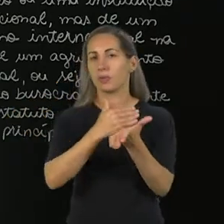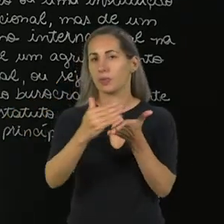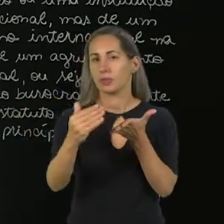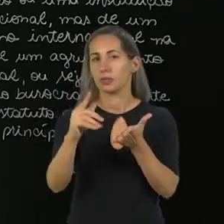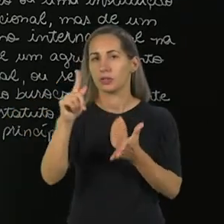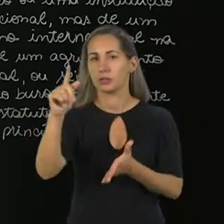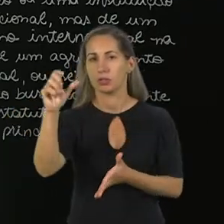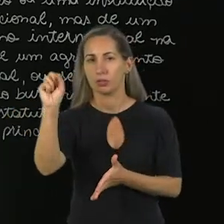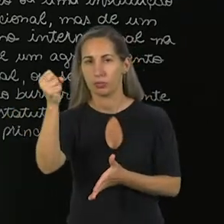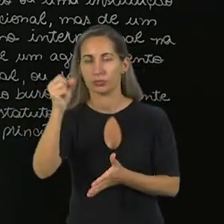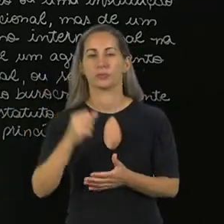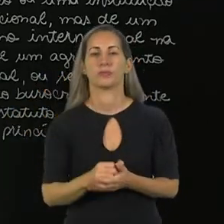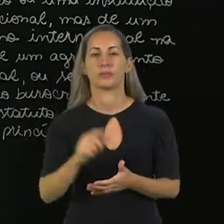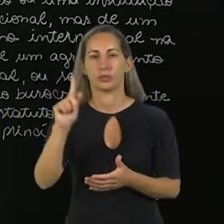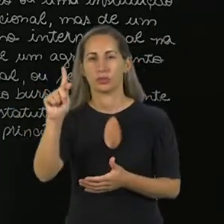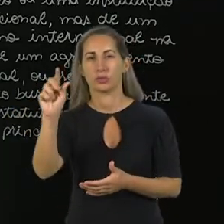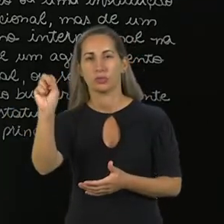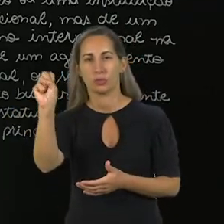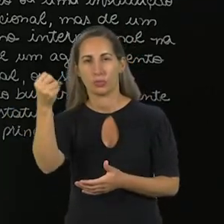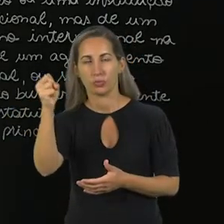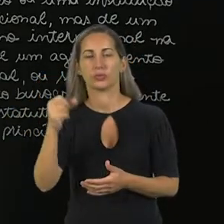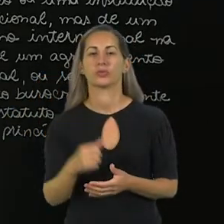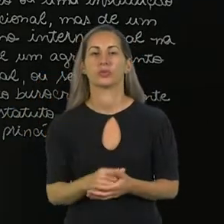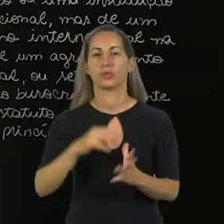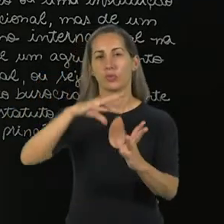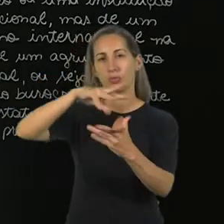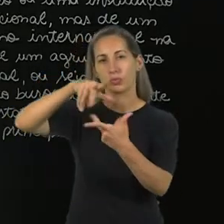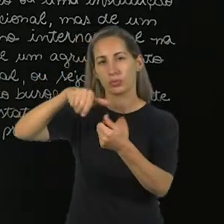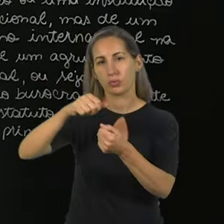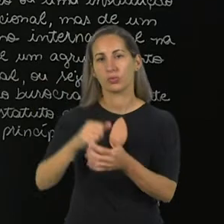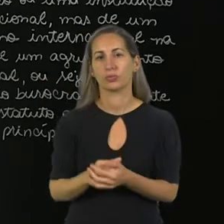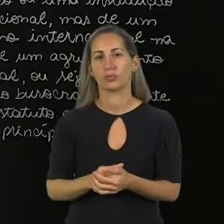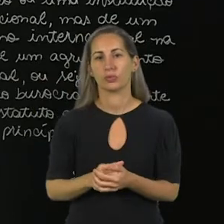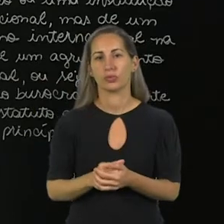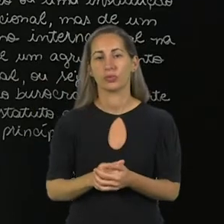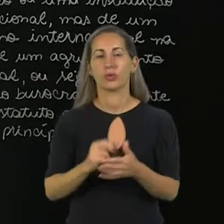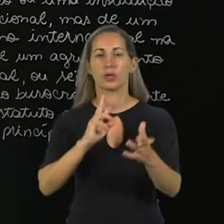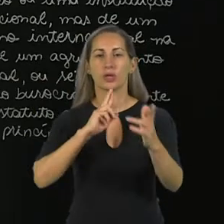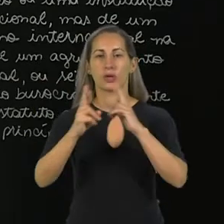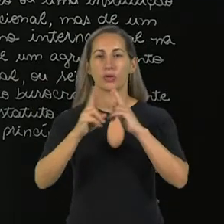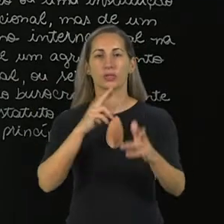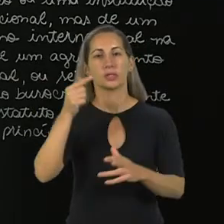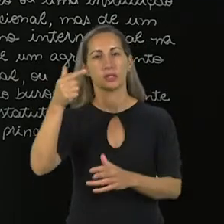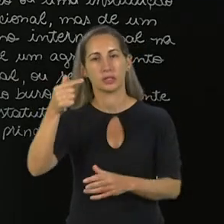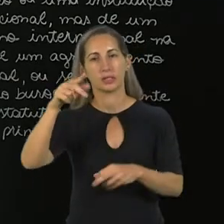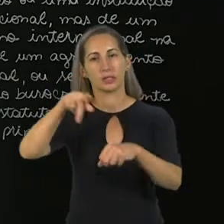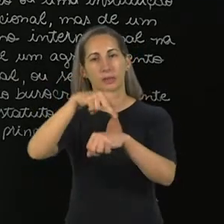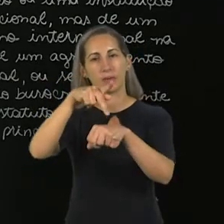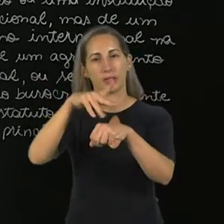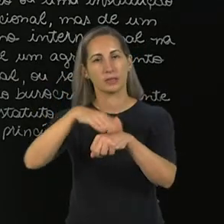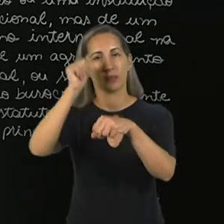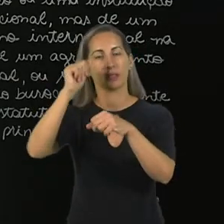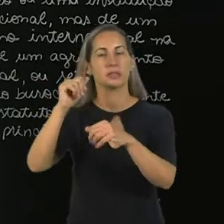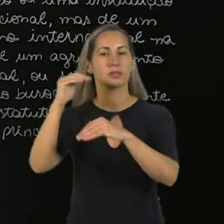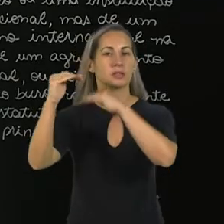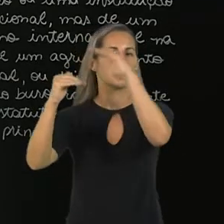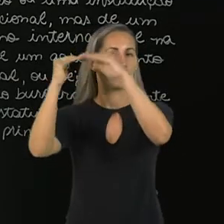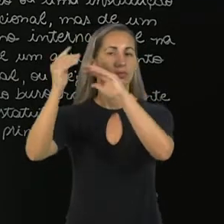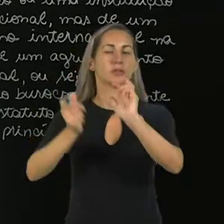pelo G8. G8, então, é um grupo que reúne os 7 países mais